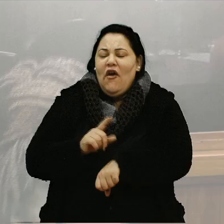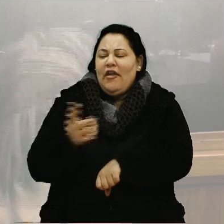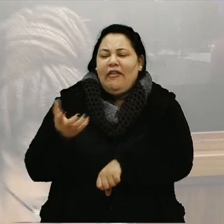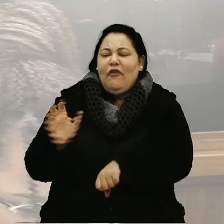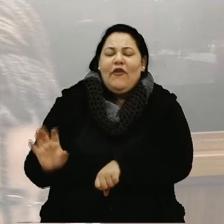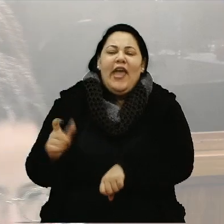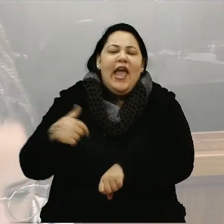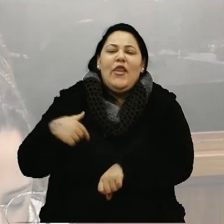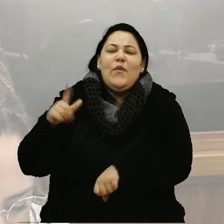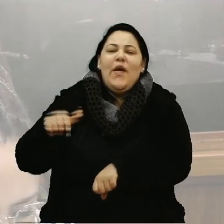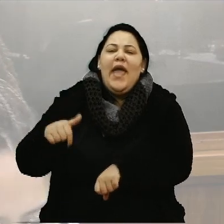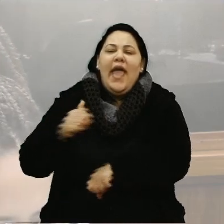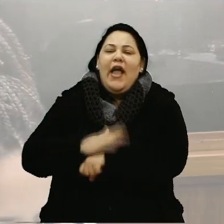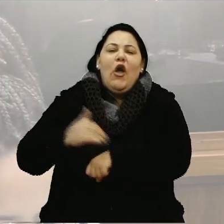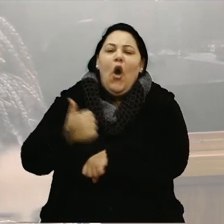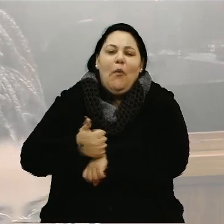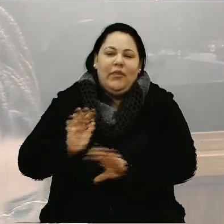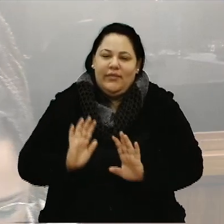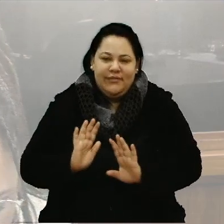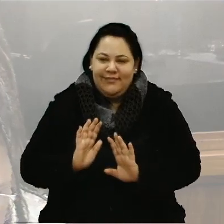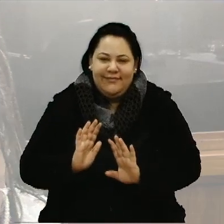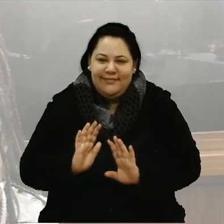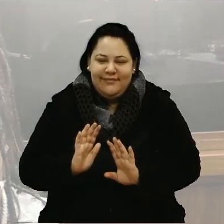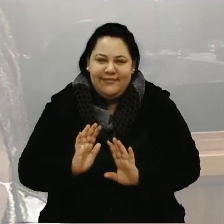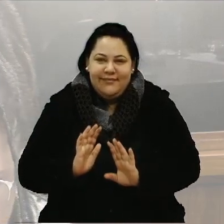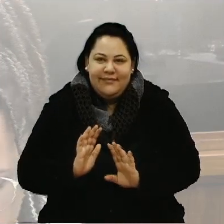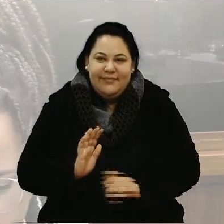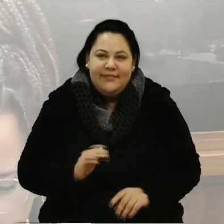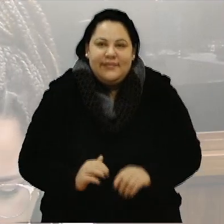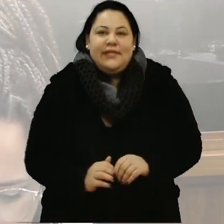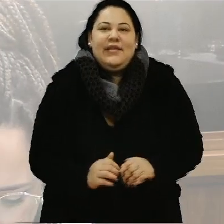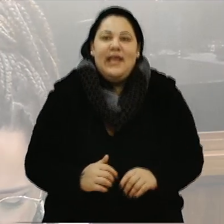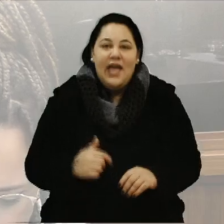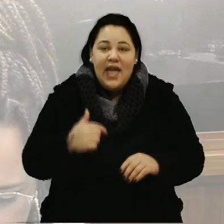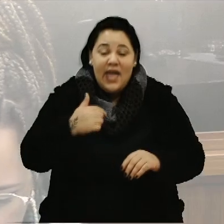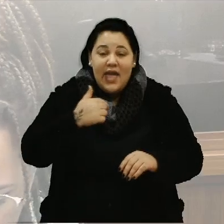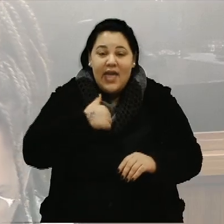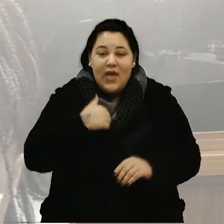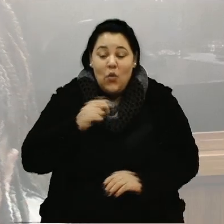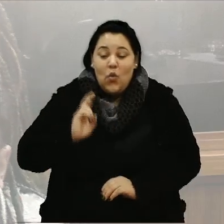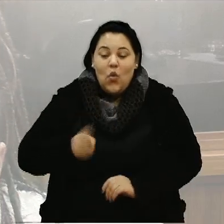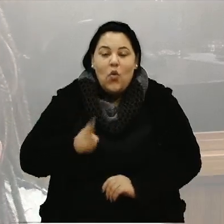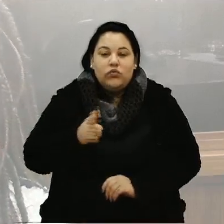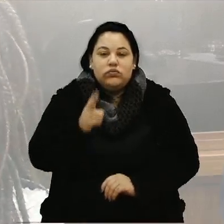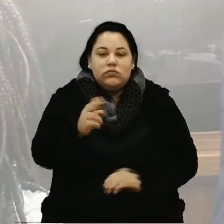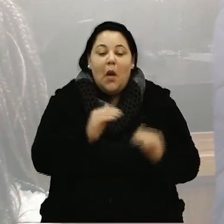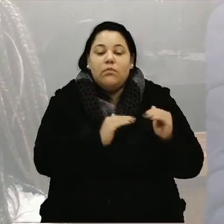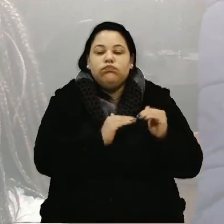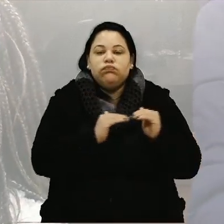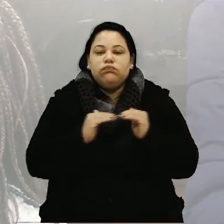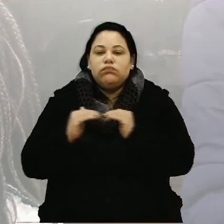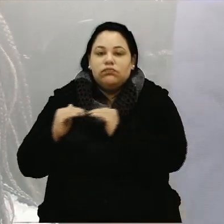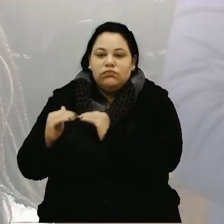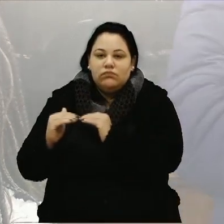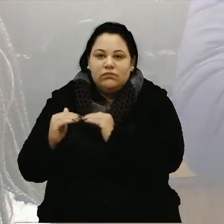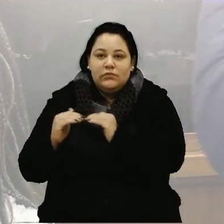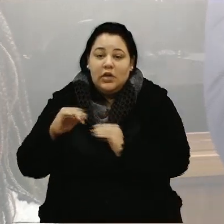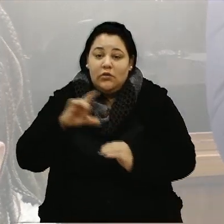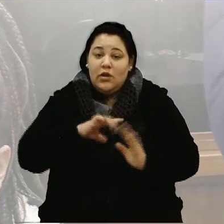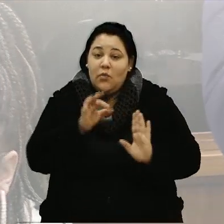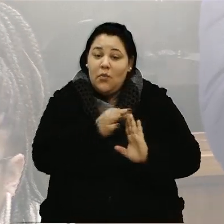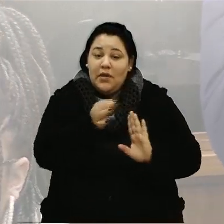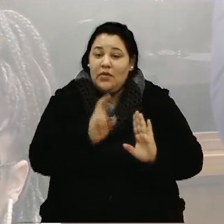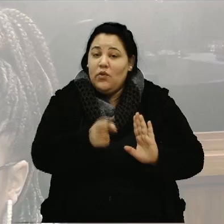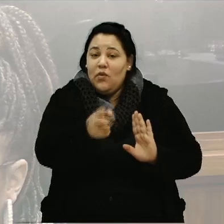mim, eu sou linear, contínuo, sensato nessas questões. Tem gente que